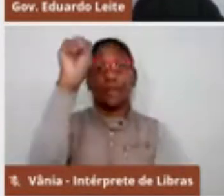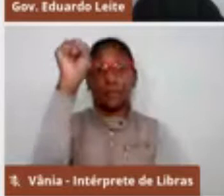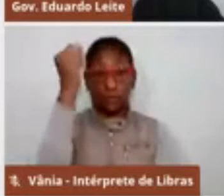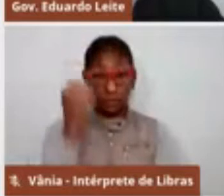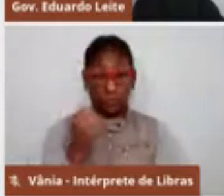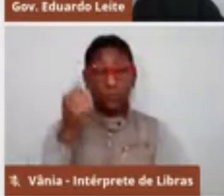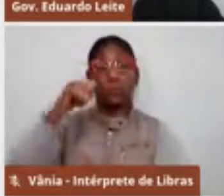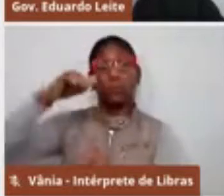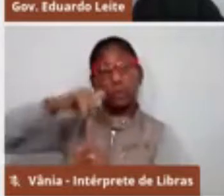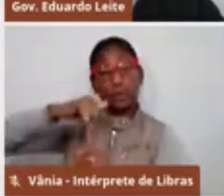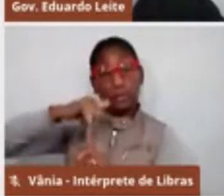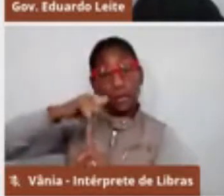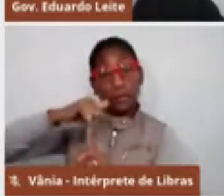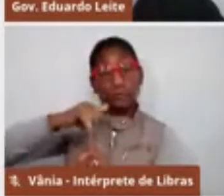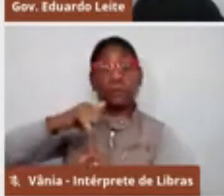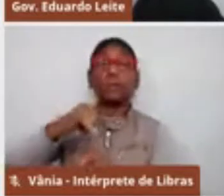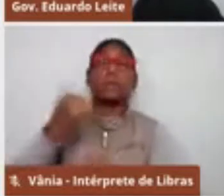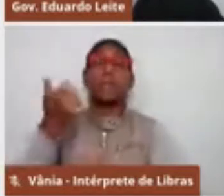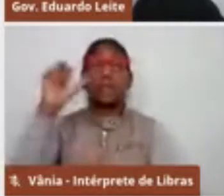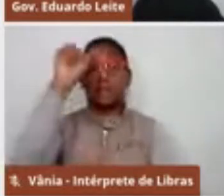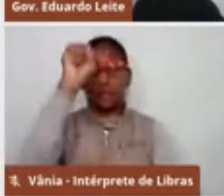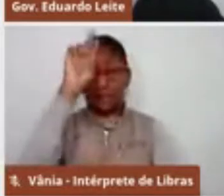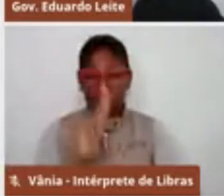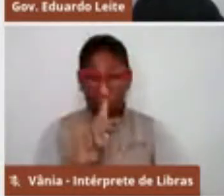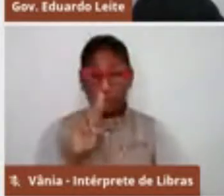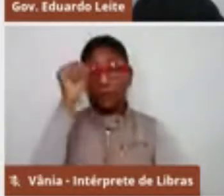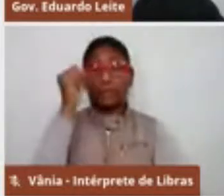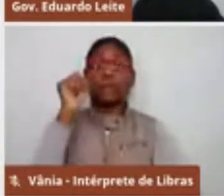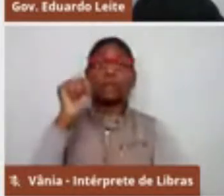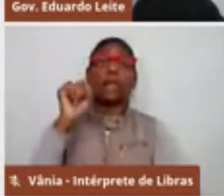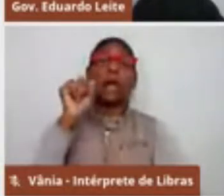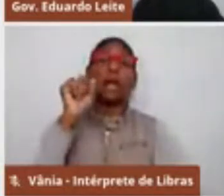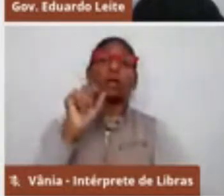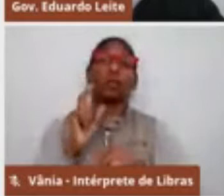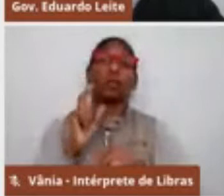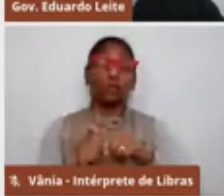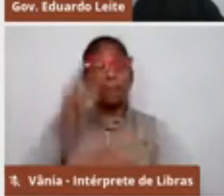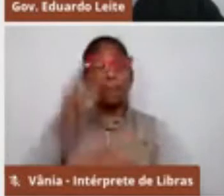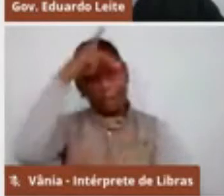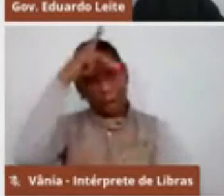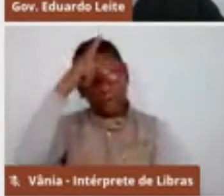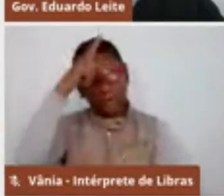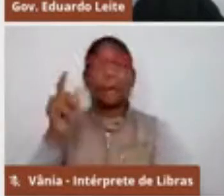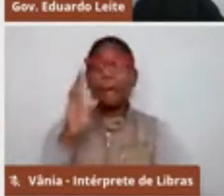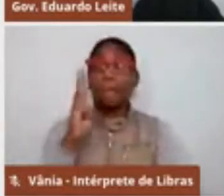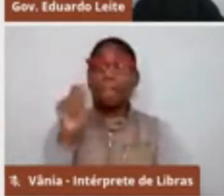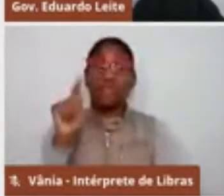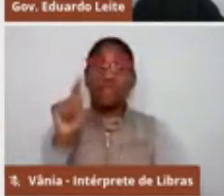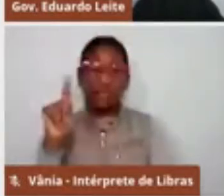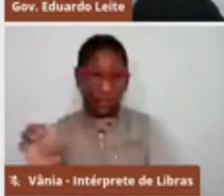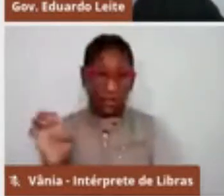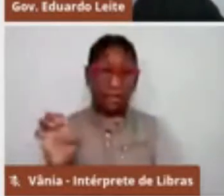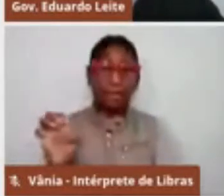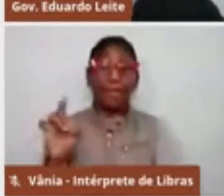Cruz Alta, de Santa Rosa, de Santa Cruz do Sul, de Pelotas e Bagé retornam à bandeira